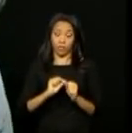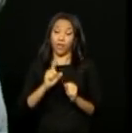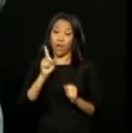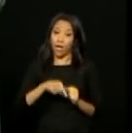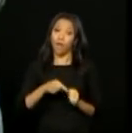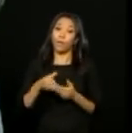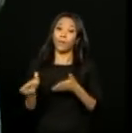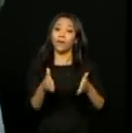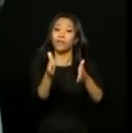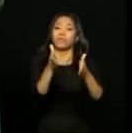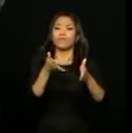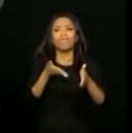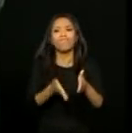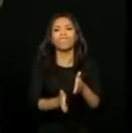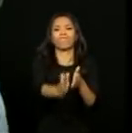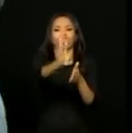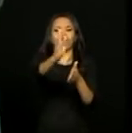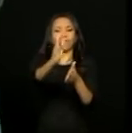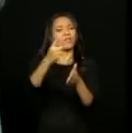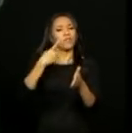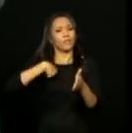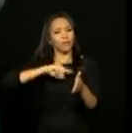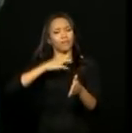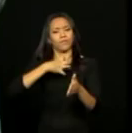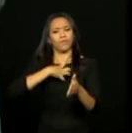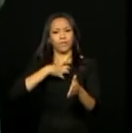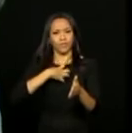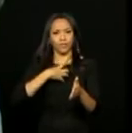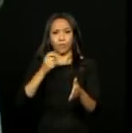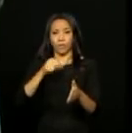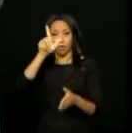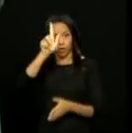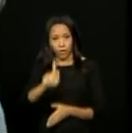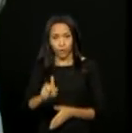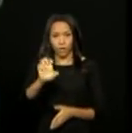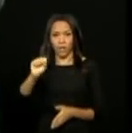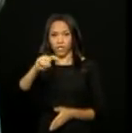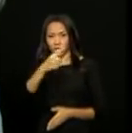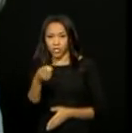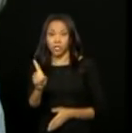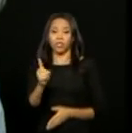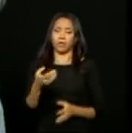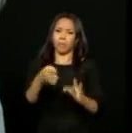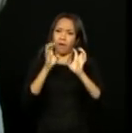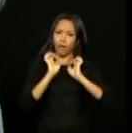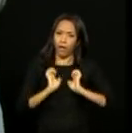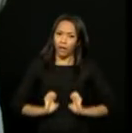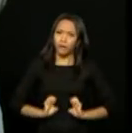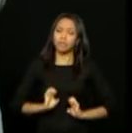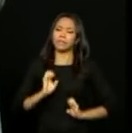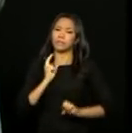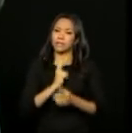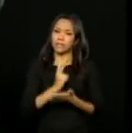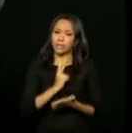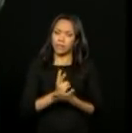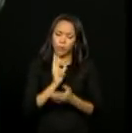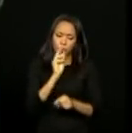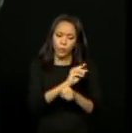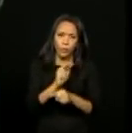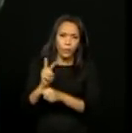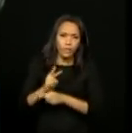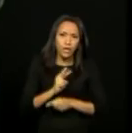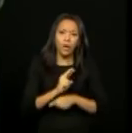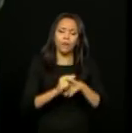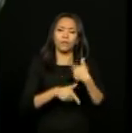volta e carrego de forma muito honrosa uma gestão ética, pautada no zelo pela coisa pública, pelo